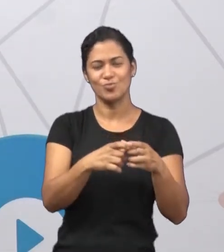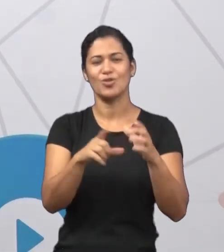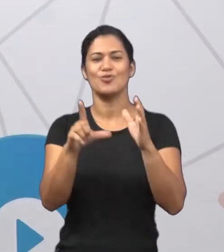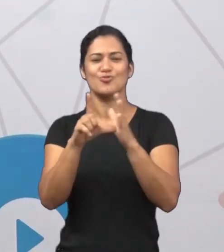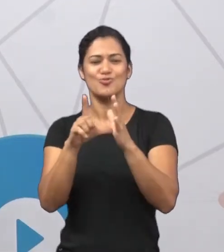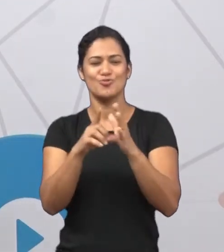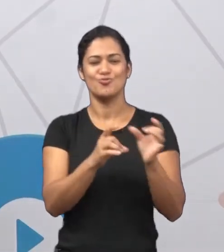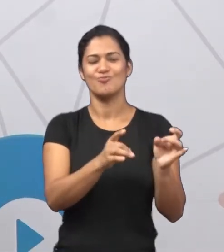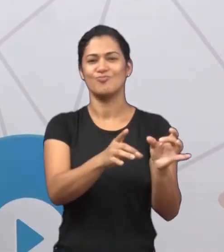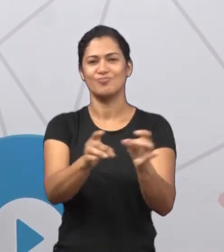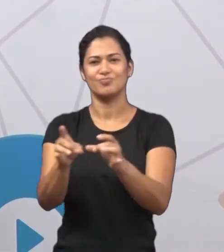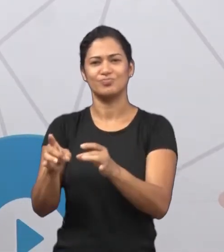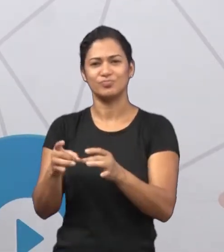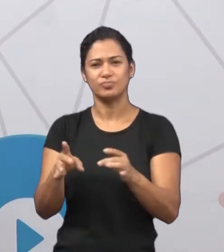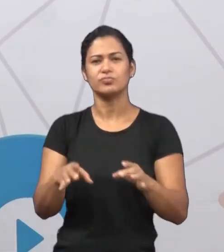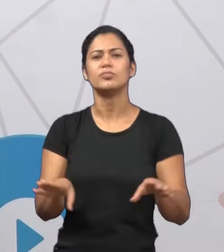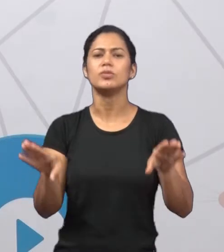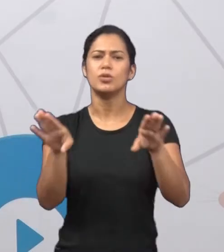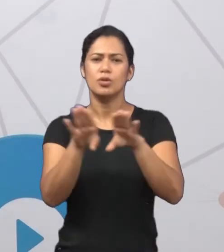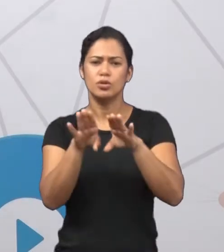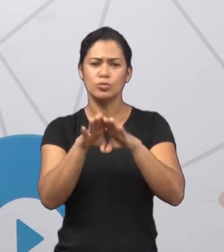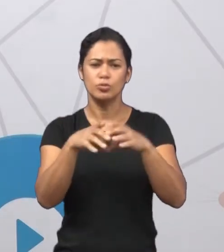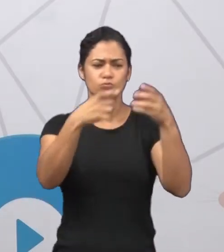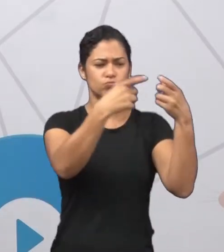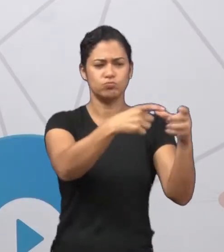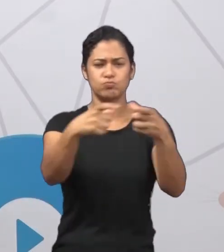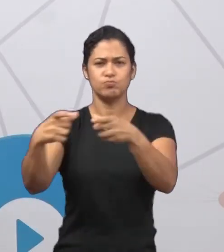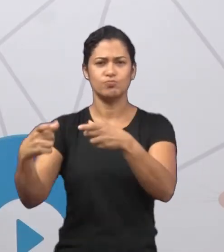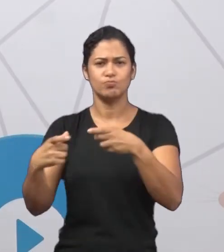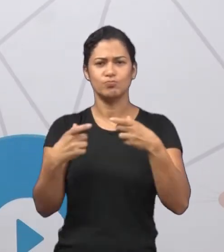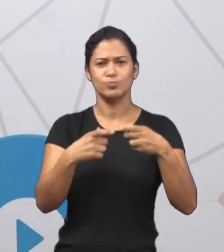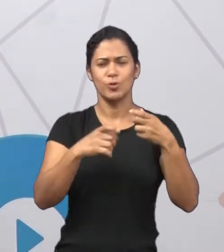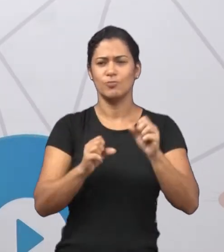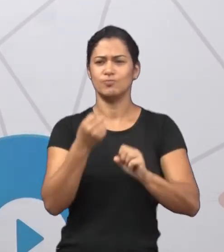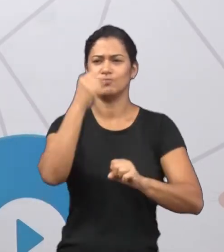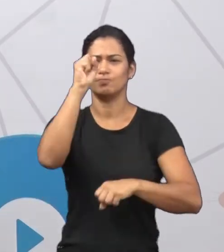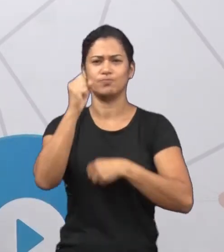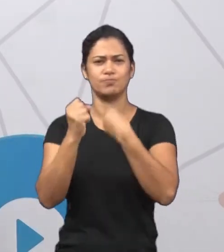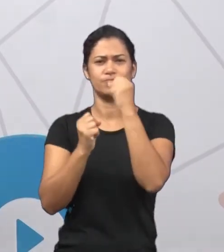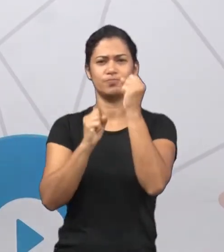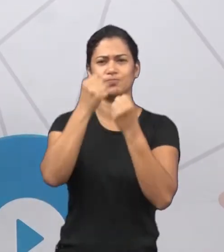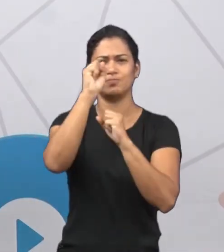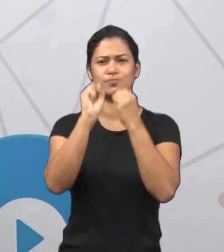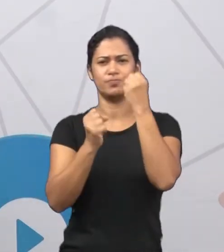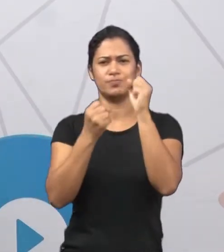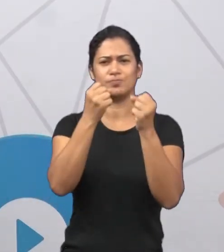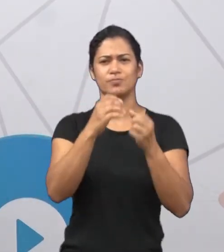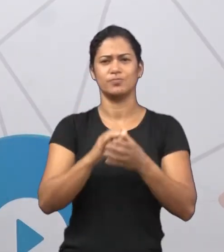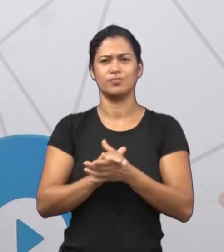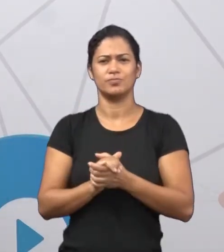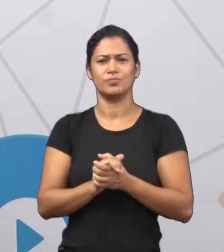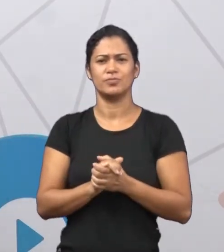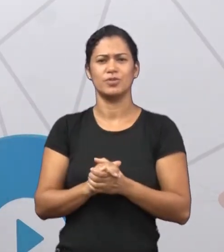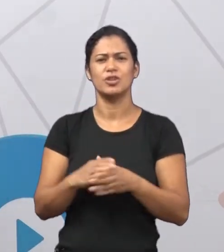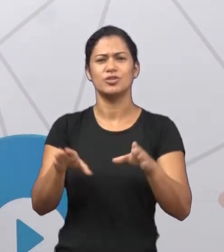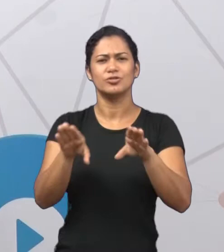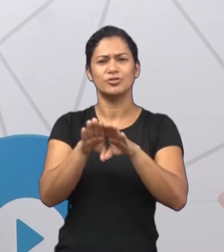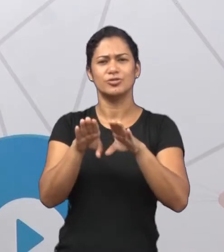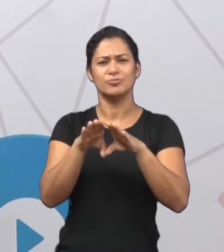comercial. E também tem um industrial, que tem várias indústrias, fábricas de todos os tipos, fábricas